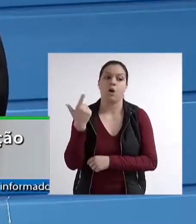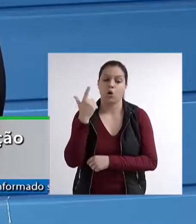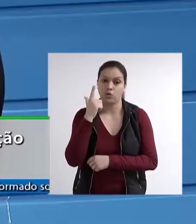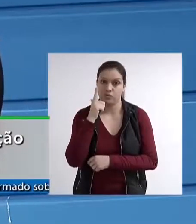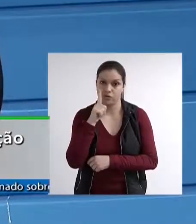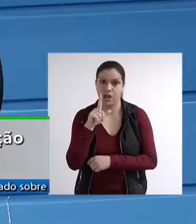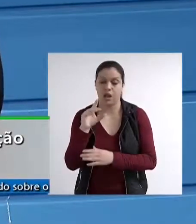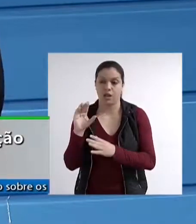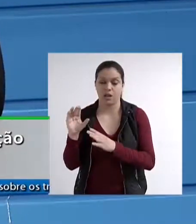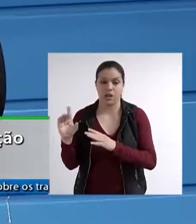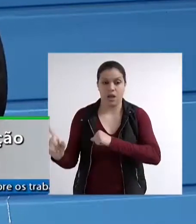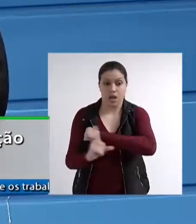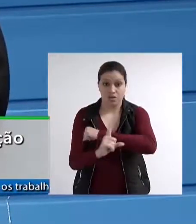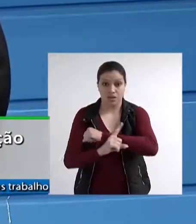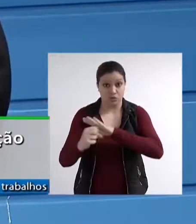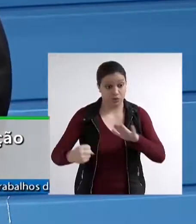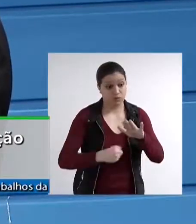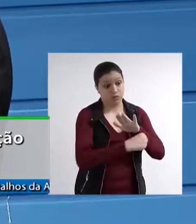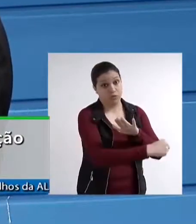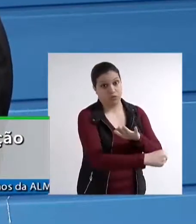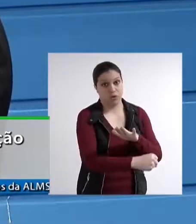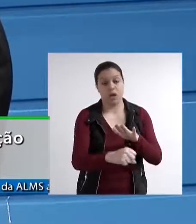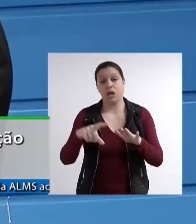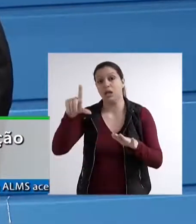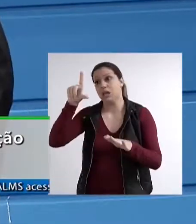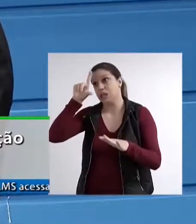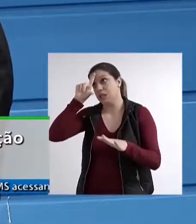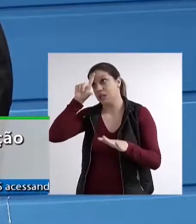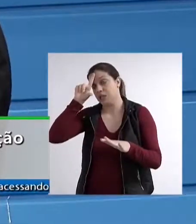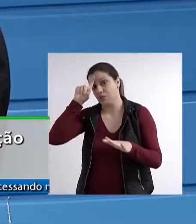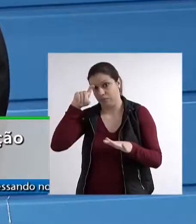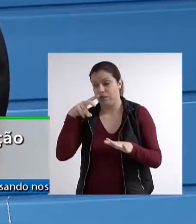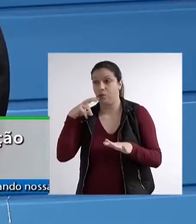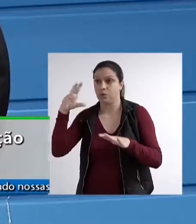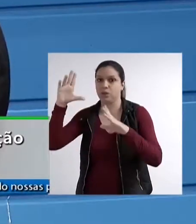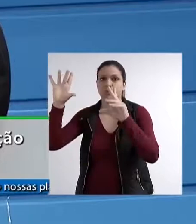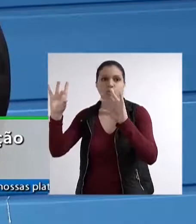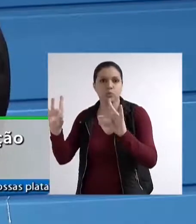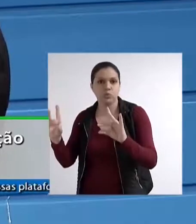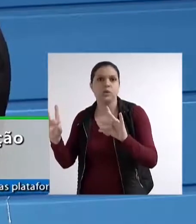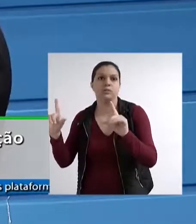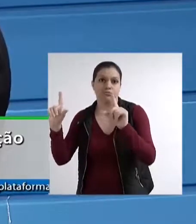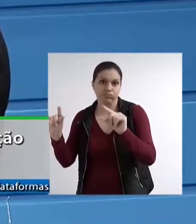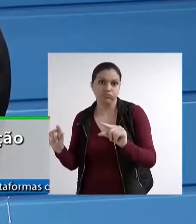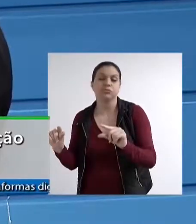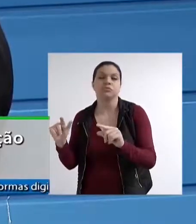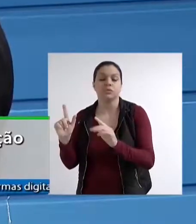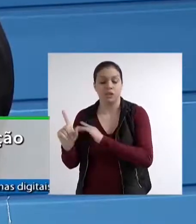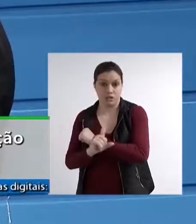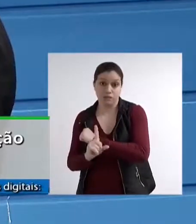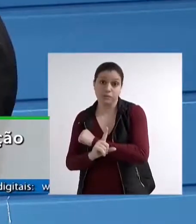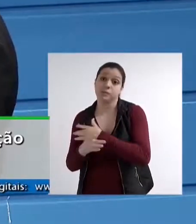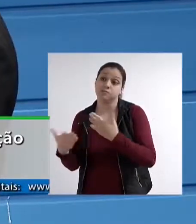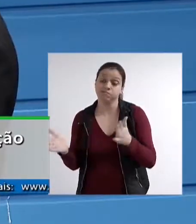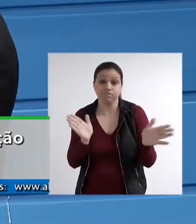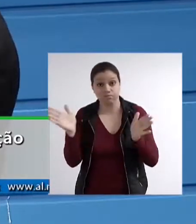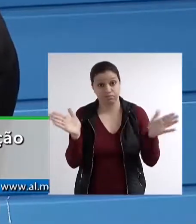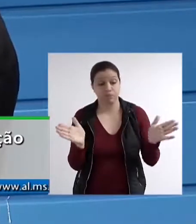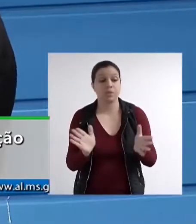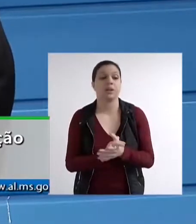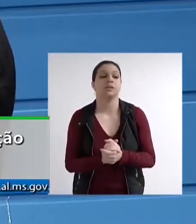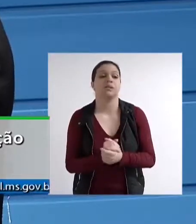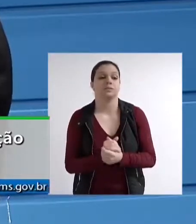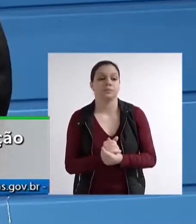a Santa Casa. Segunda questão, deputado Pedro Kemp, nós precisamos tratar